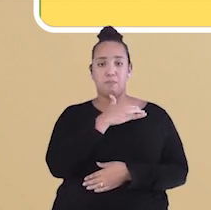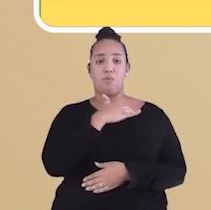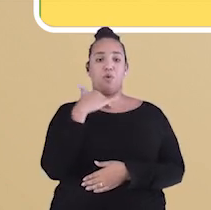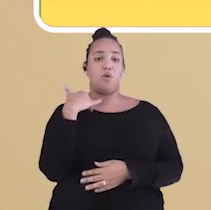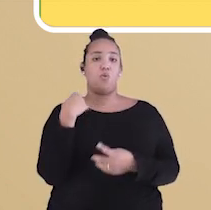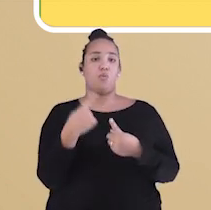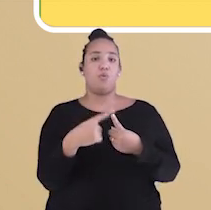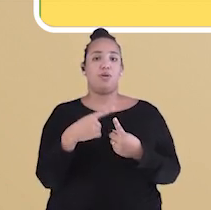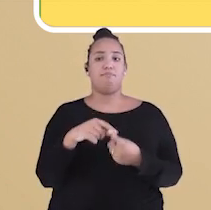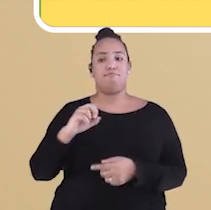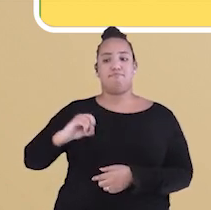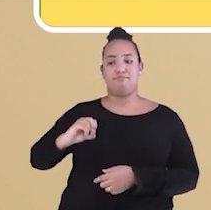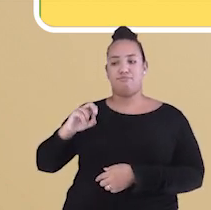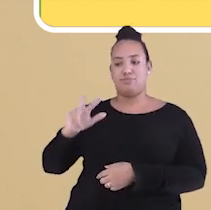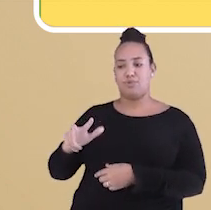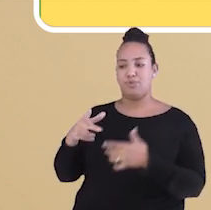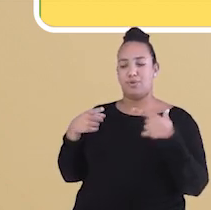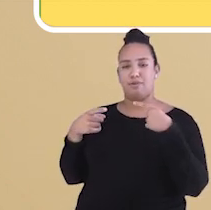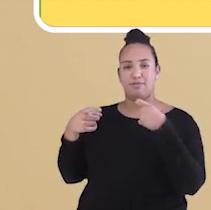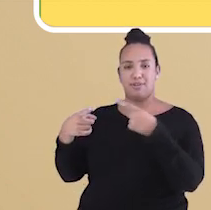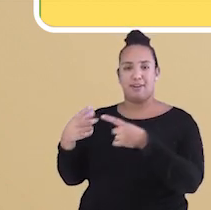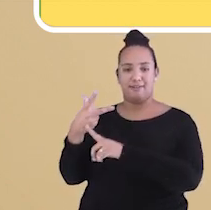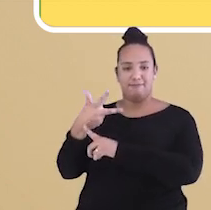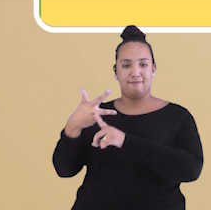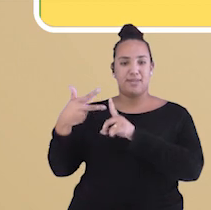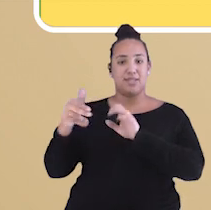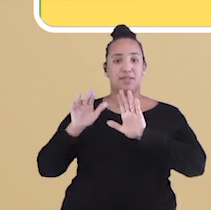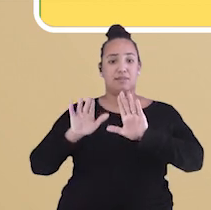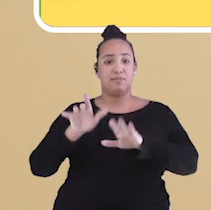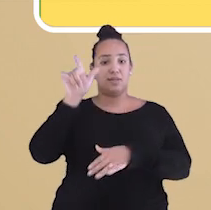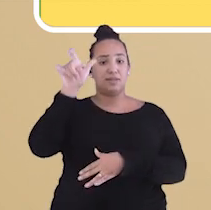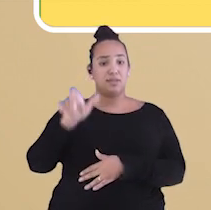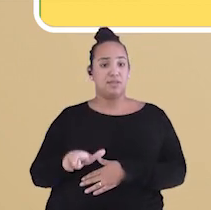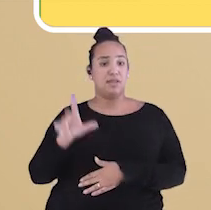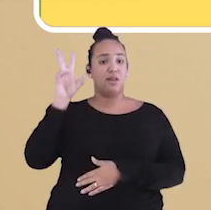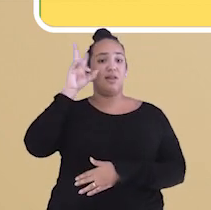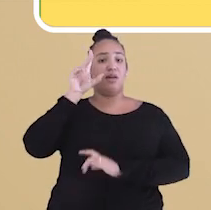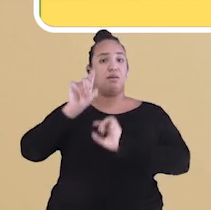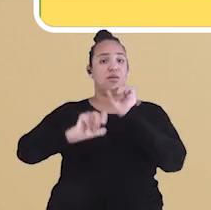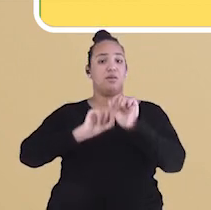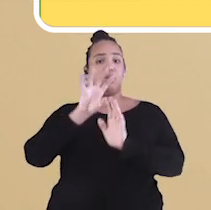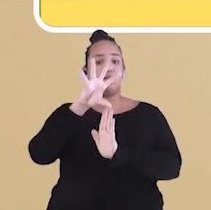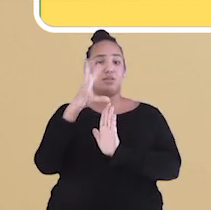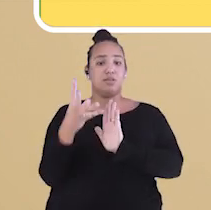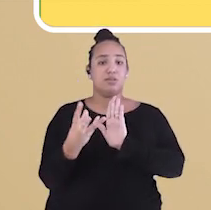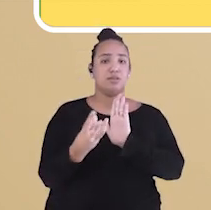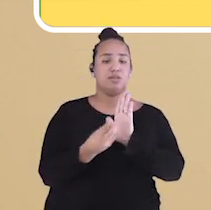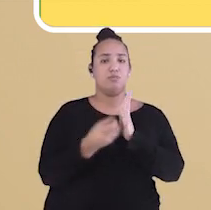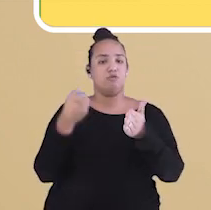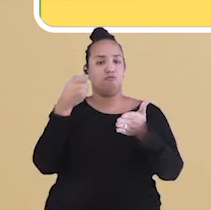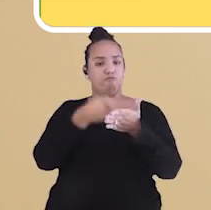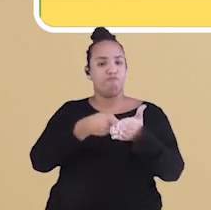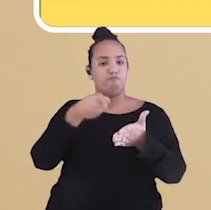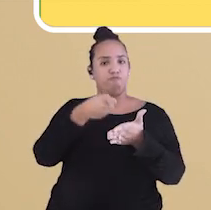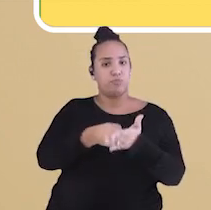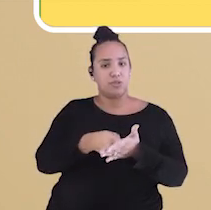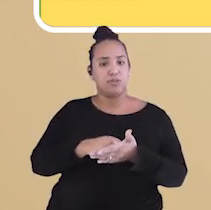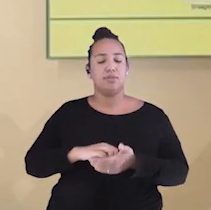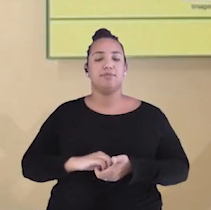ataques, mas até hoje é lembrado como um símbolo de resistência e de luta para os povos